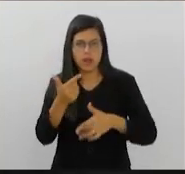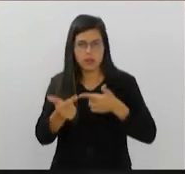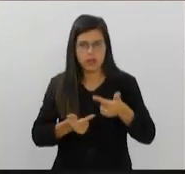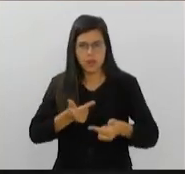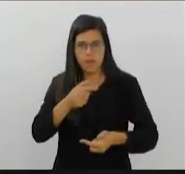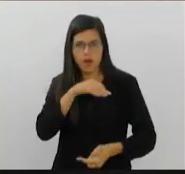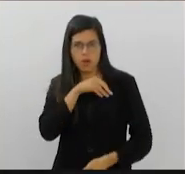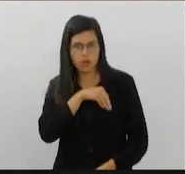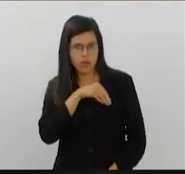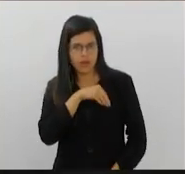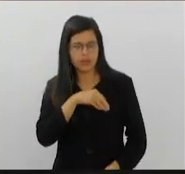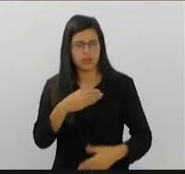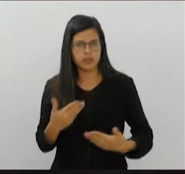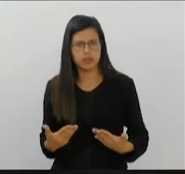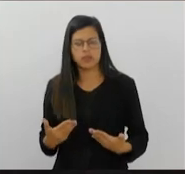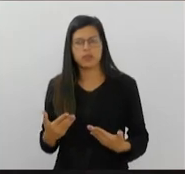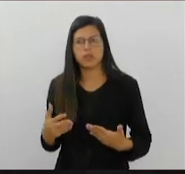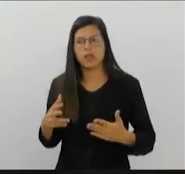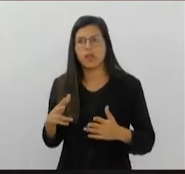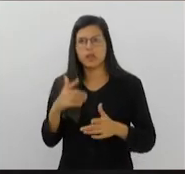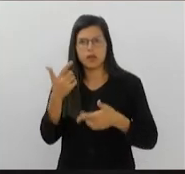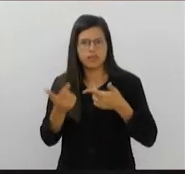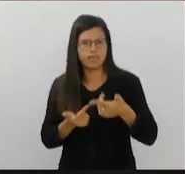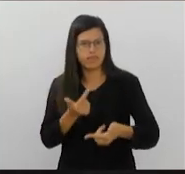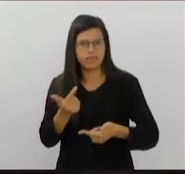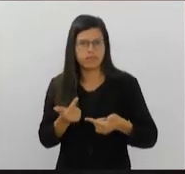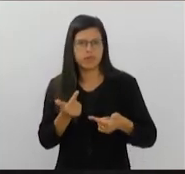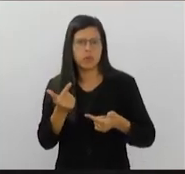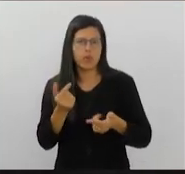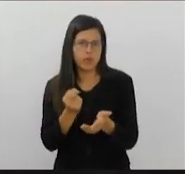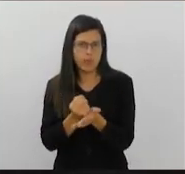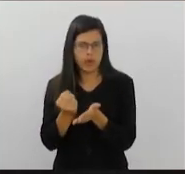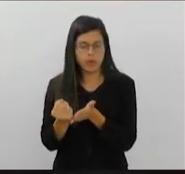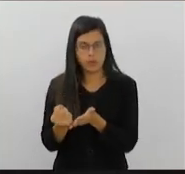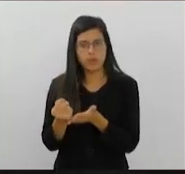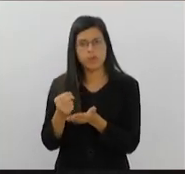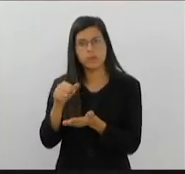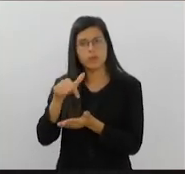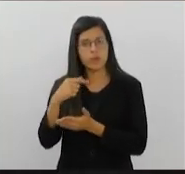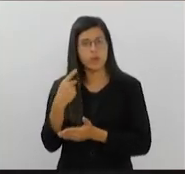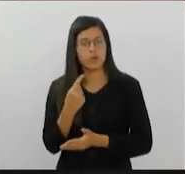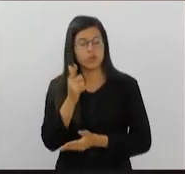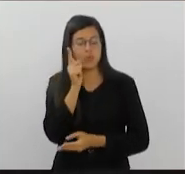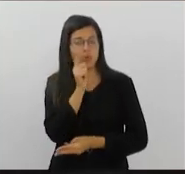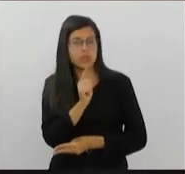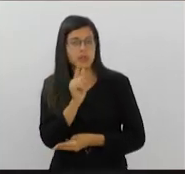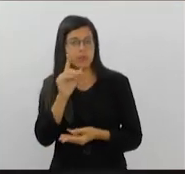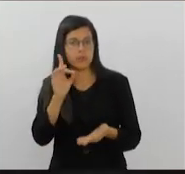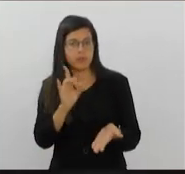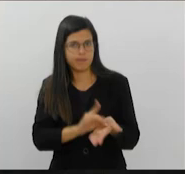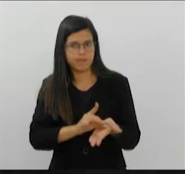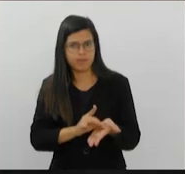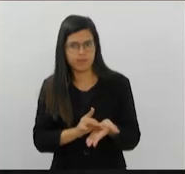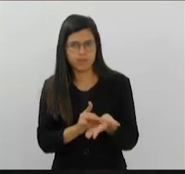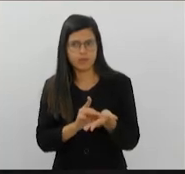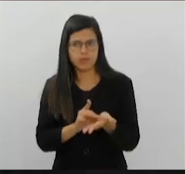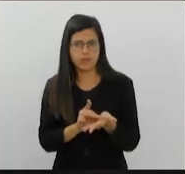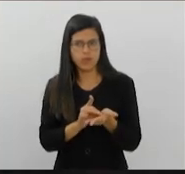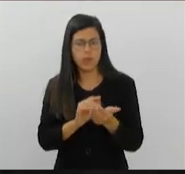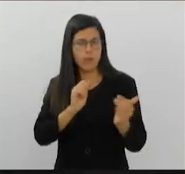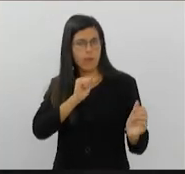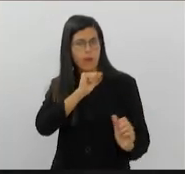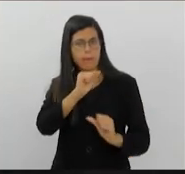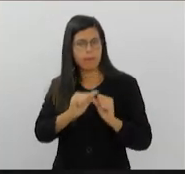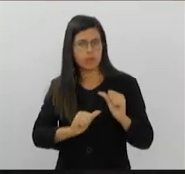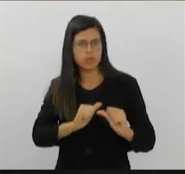fala de geração de emprego e renda, trabalhabilidade ou empregabilidade, é que a gente consegue ter, de fato, uma